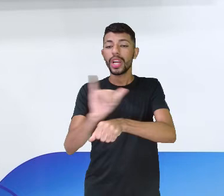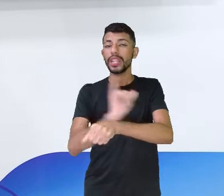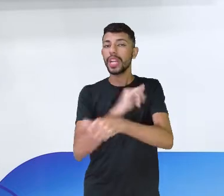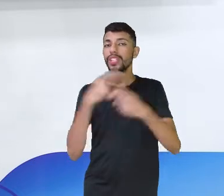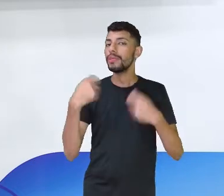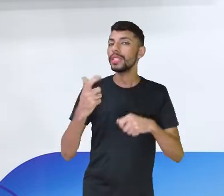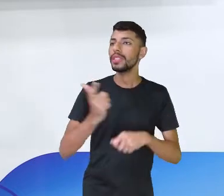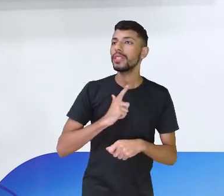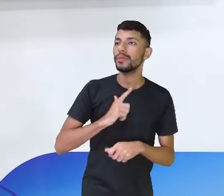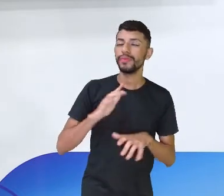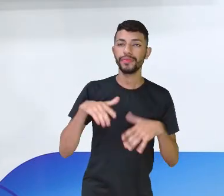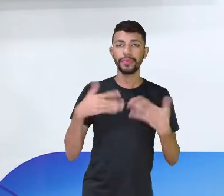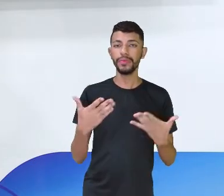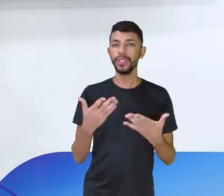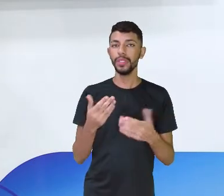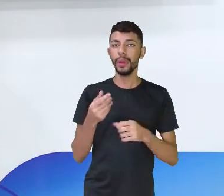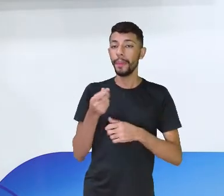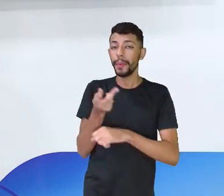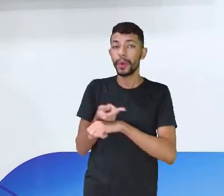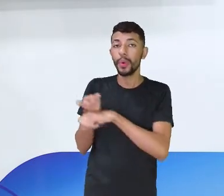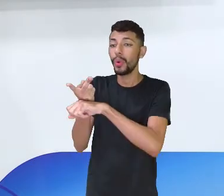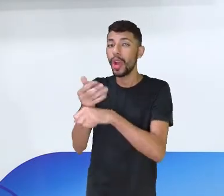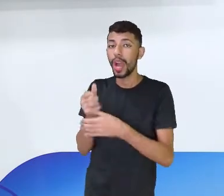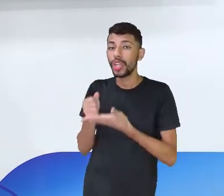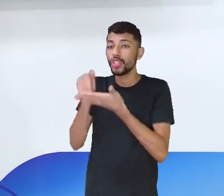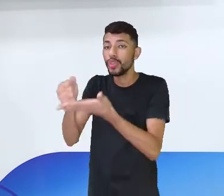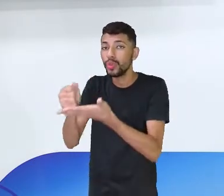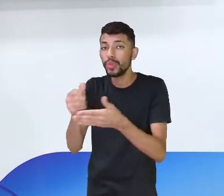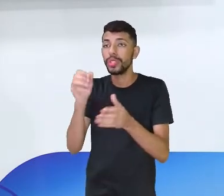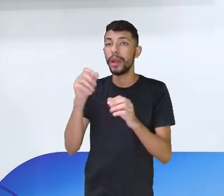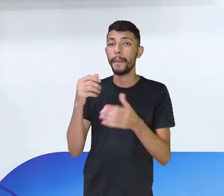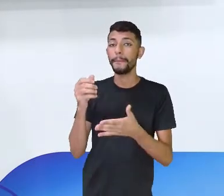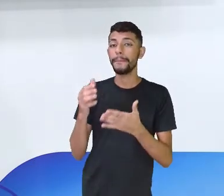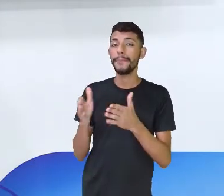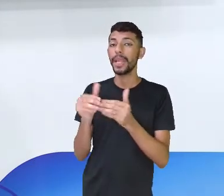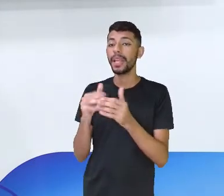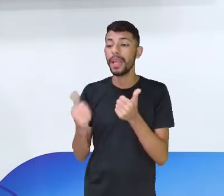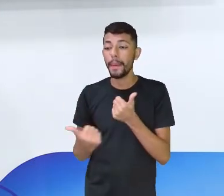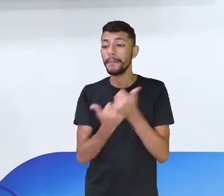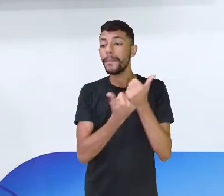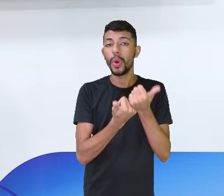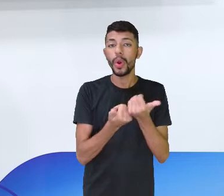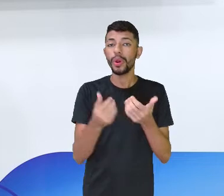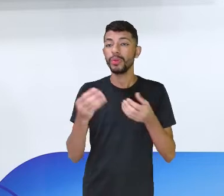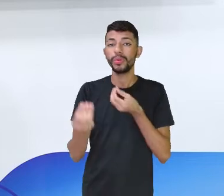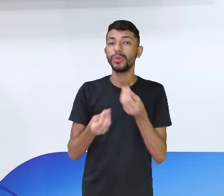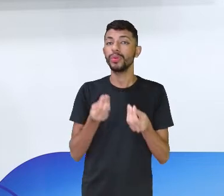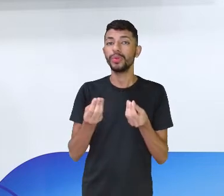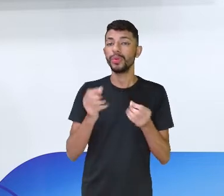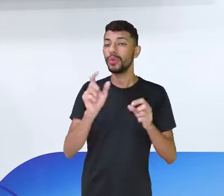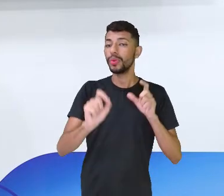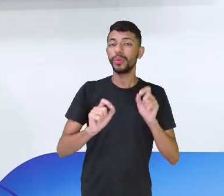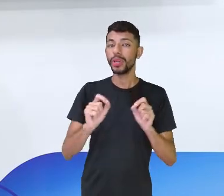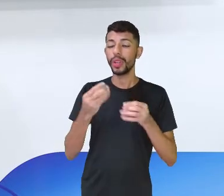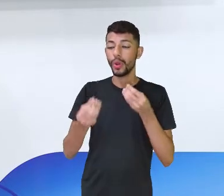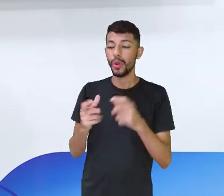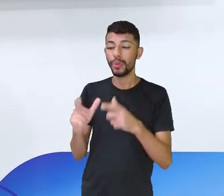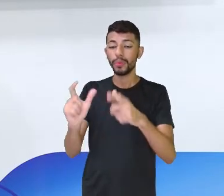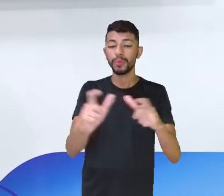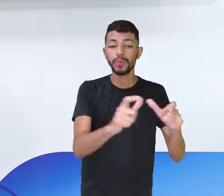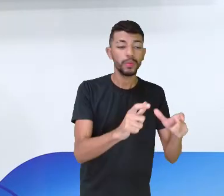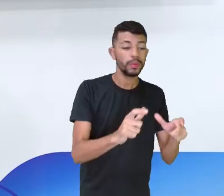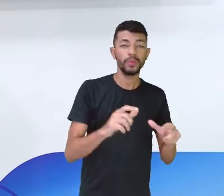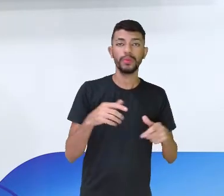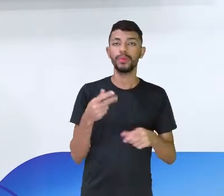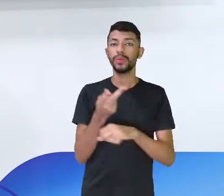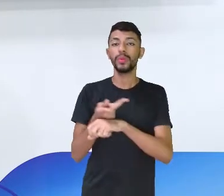buscar? Eu vou pedir ajuda, né? Eu vou pedir cooperação, eu vou pedir colaboração, onde que eu vou buscar elementos que me